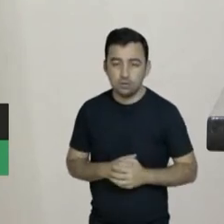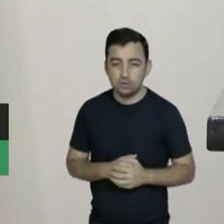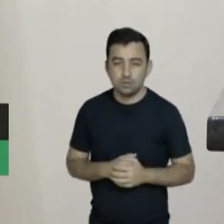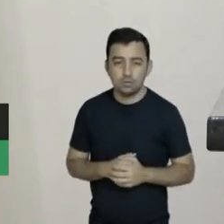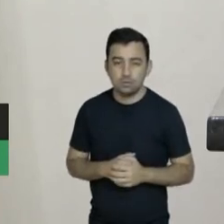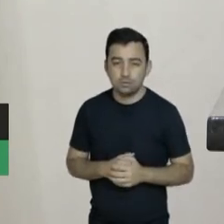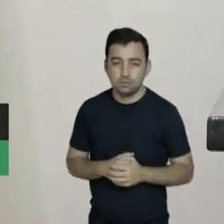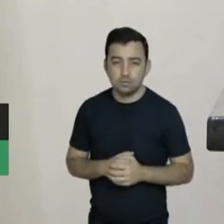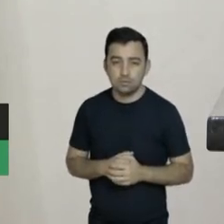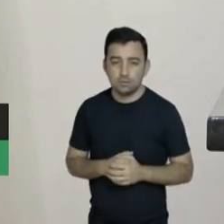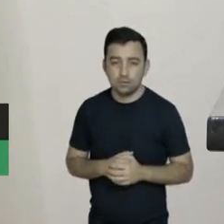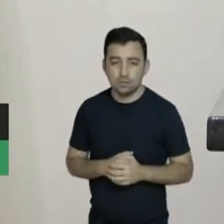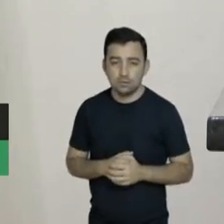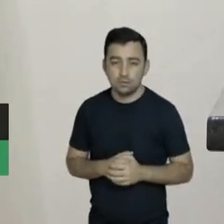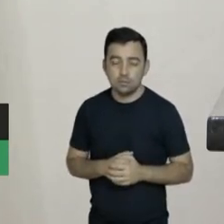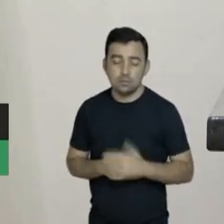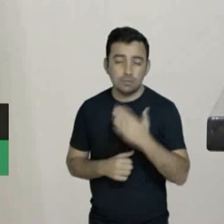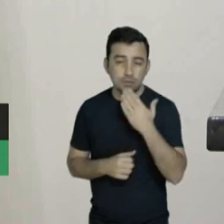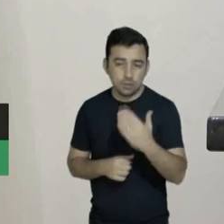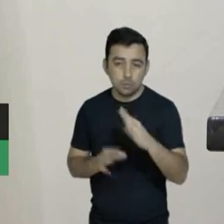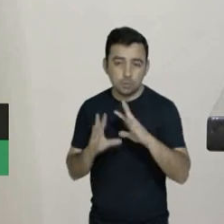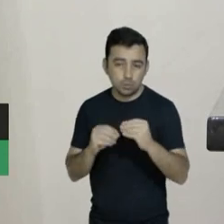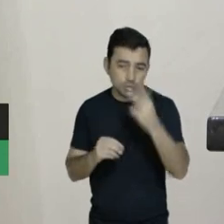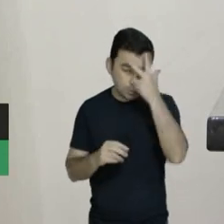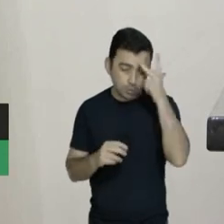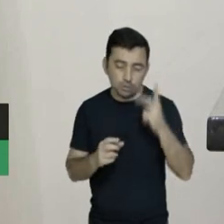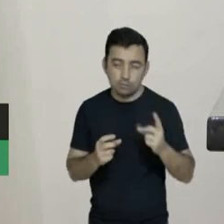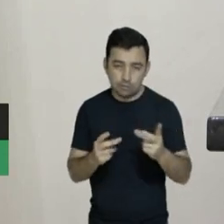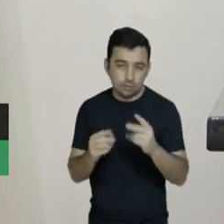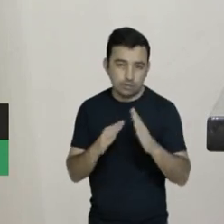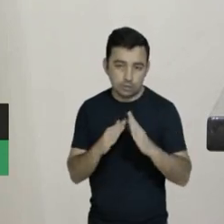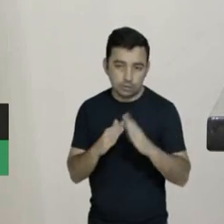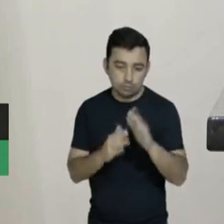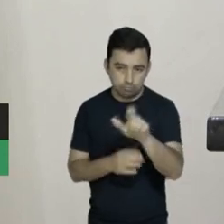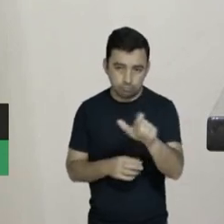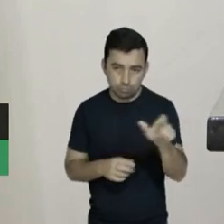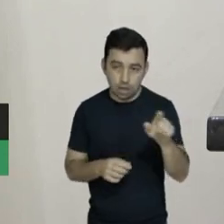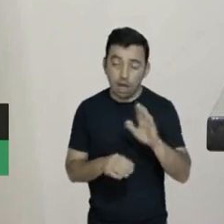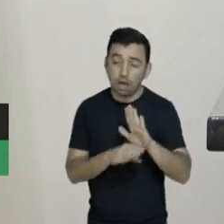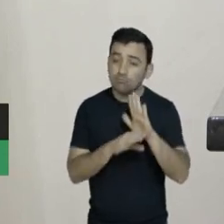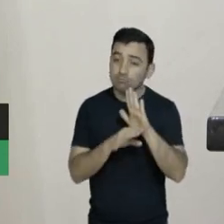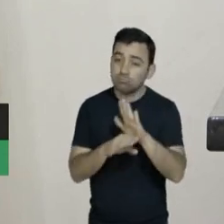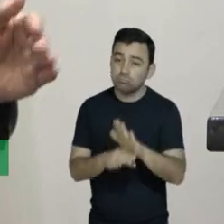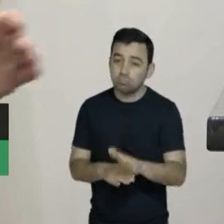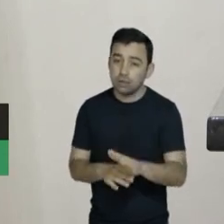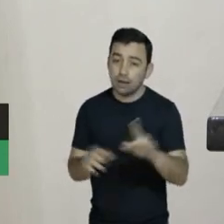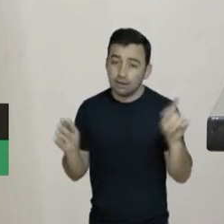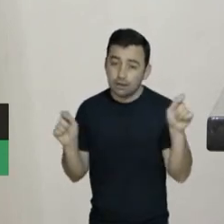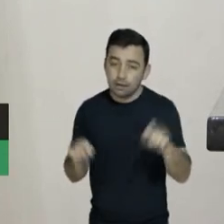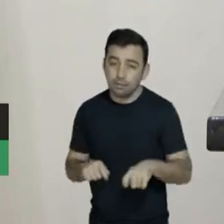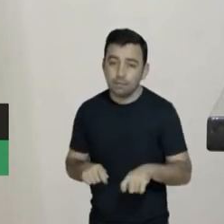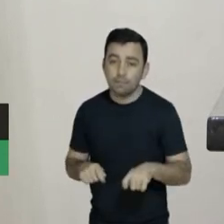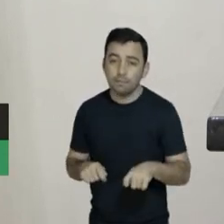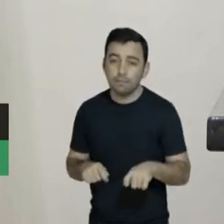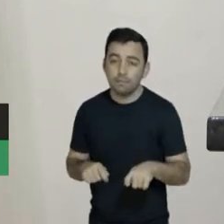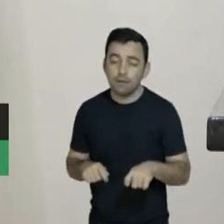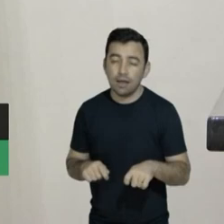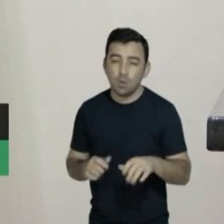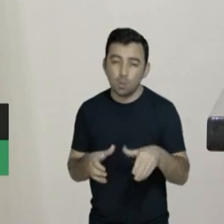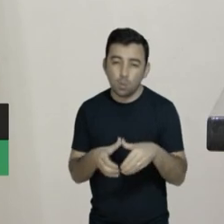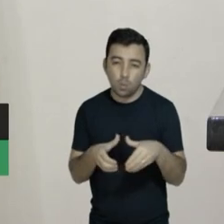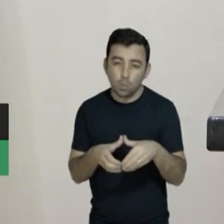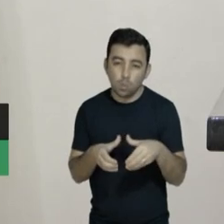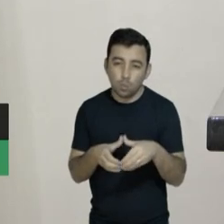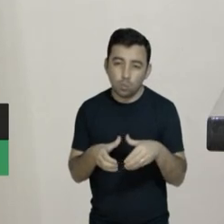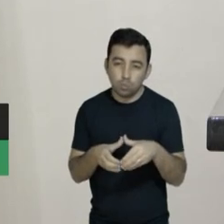então pediu aos corretores de imóveis daquela ocasião que ajudasse na possibilidade de a categoria dos corretores